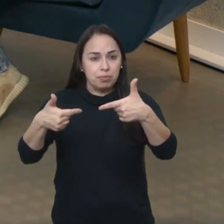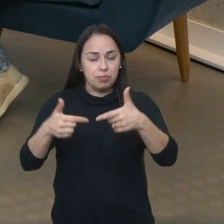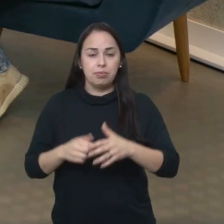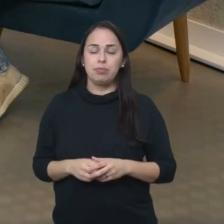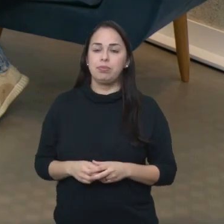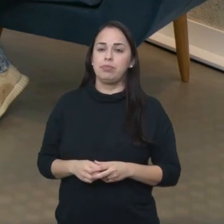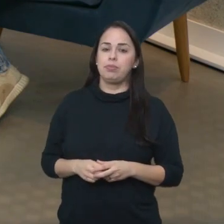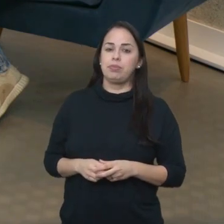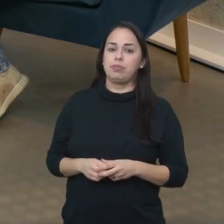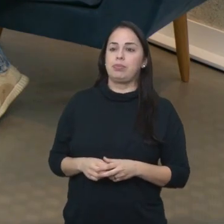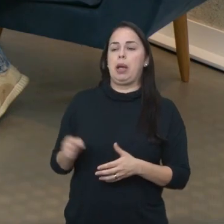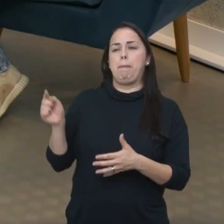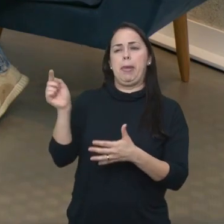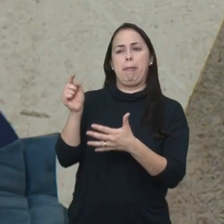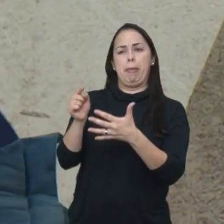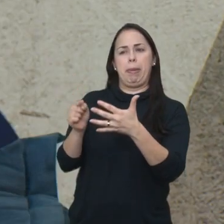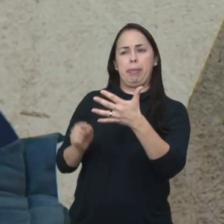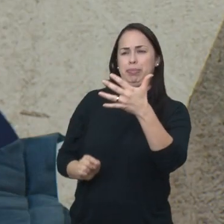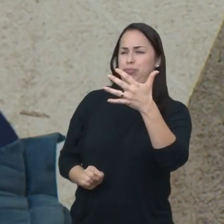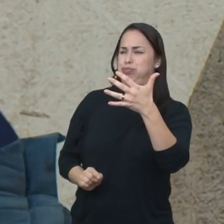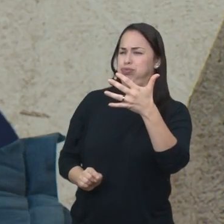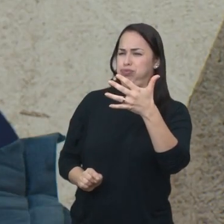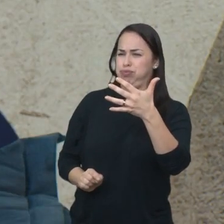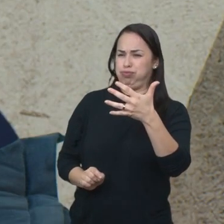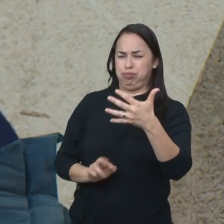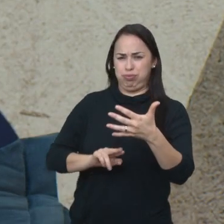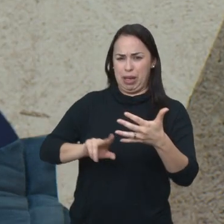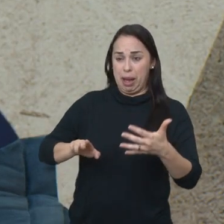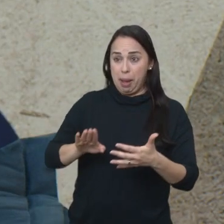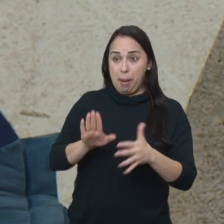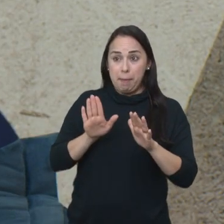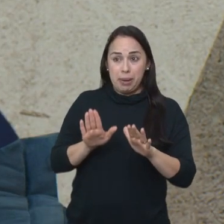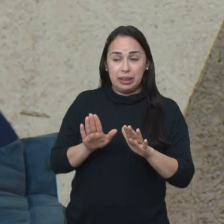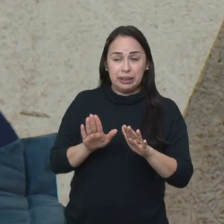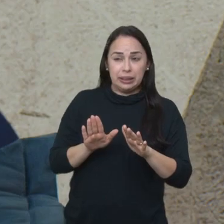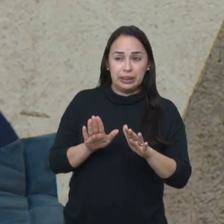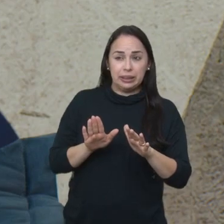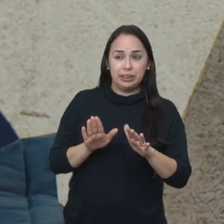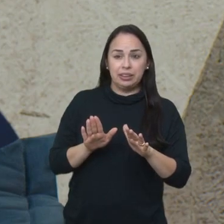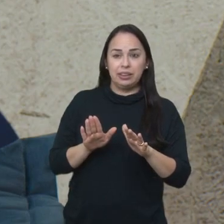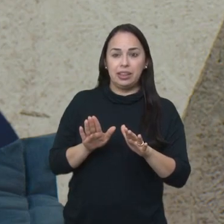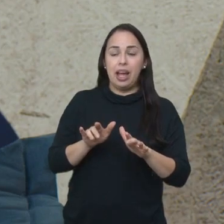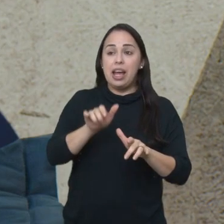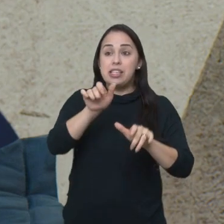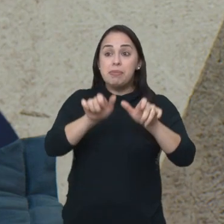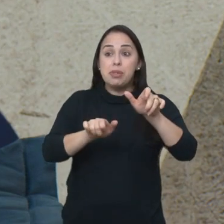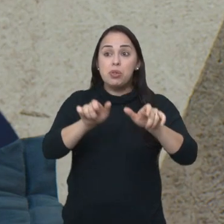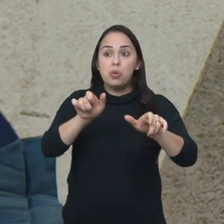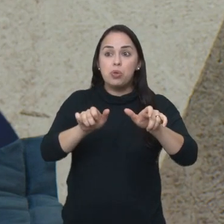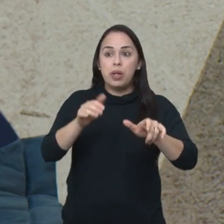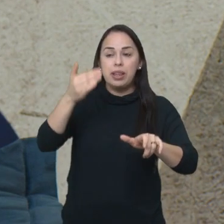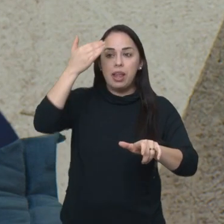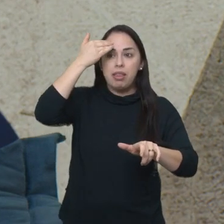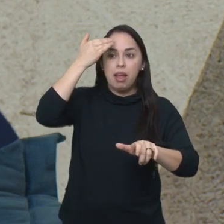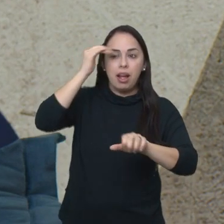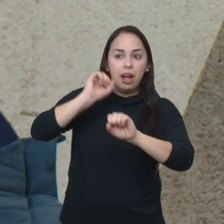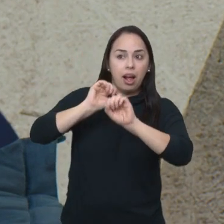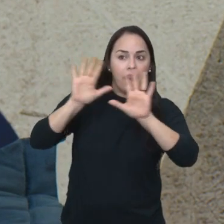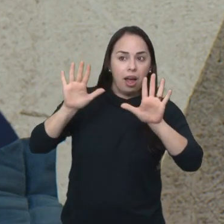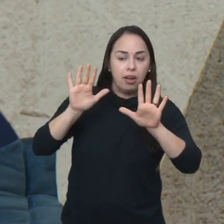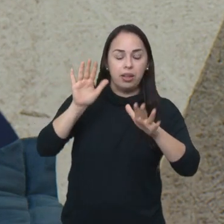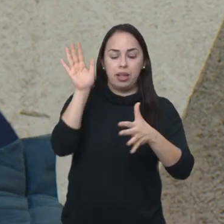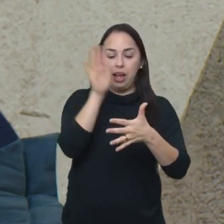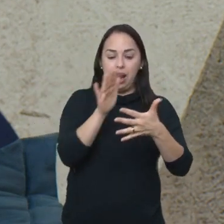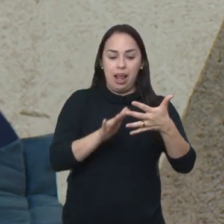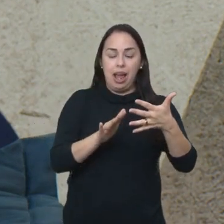dia? Inúmeras. Acho que a princípio é das pessoas compreenderem, primeiro, que